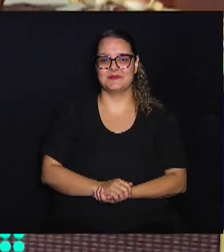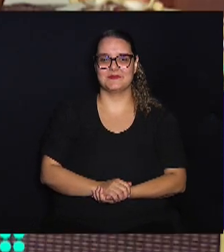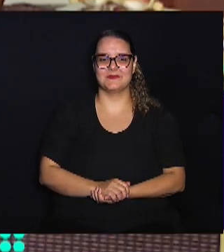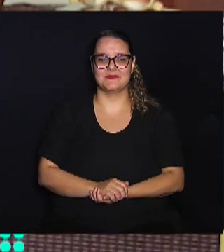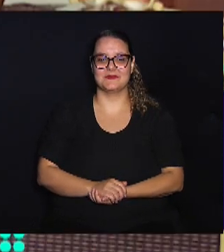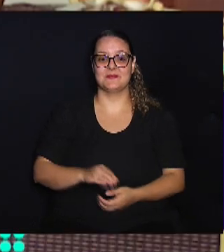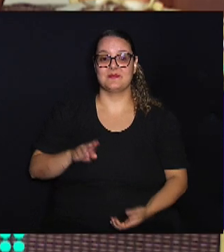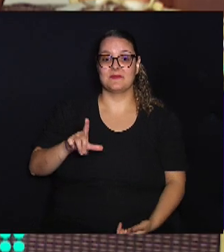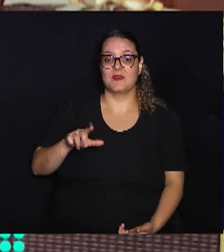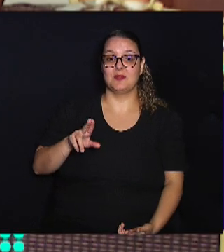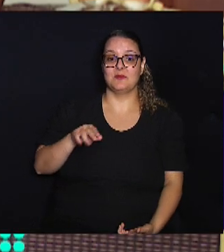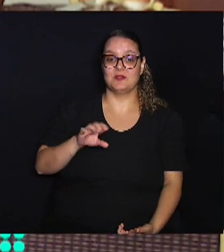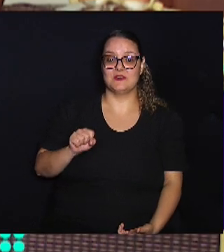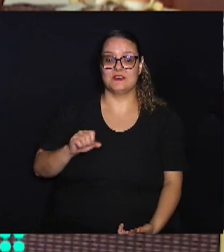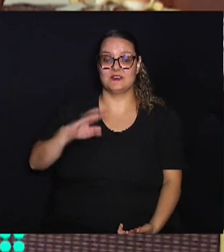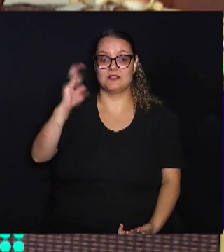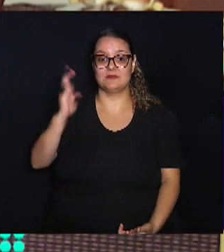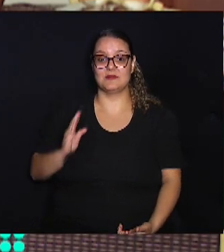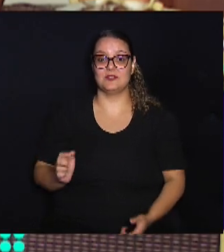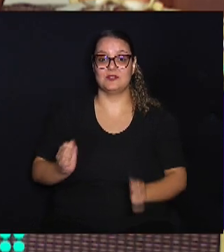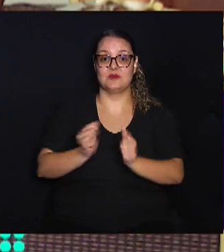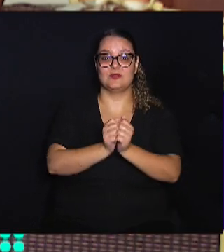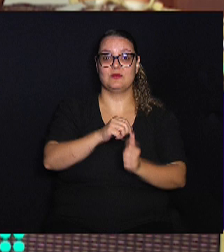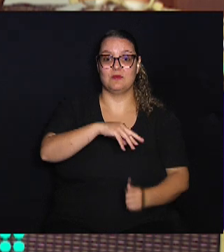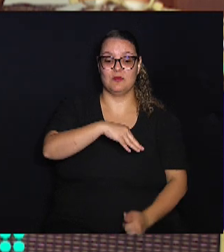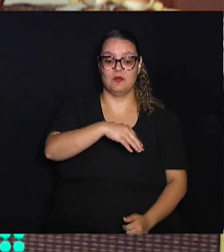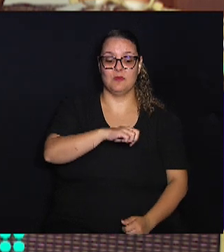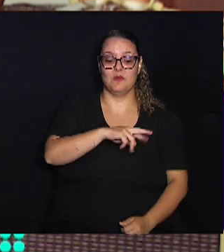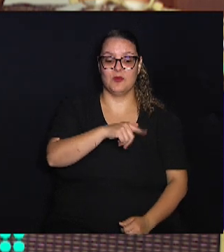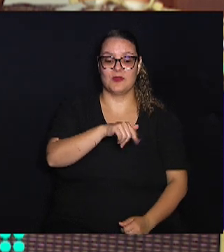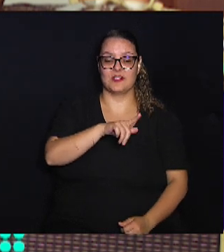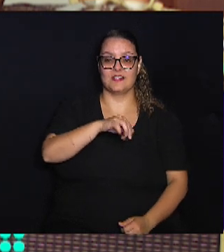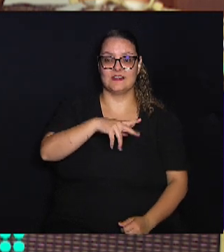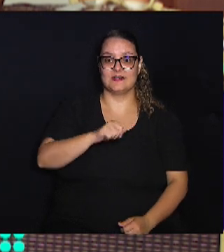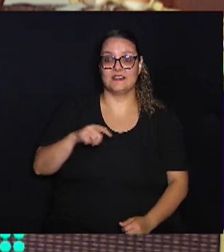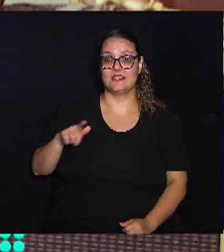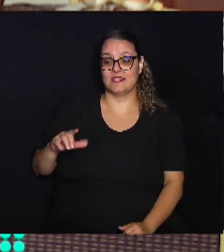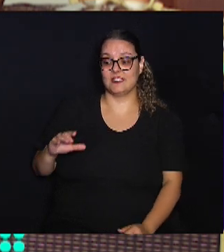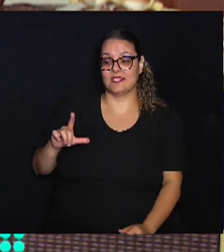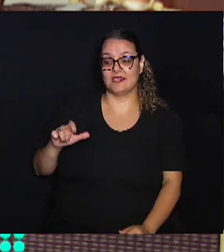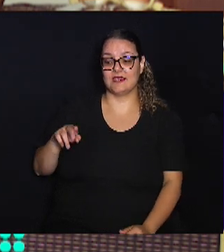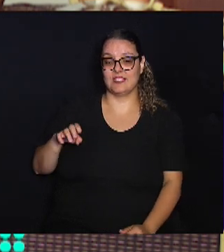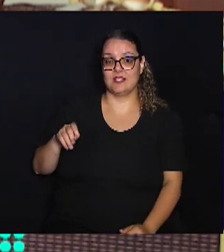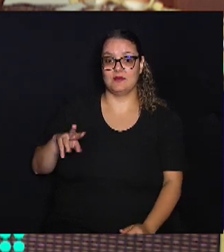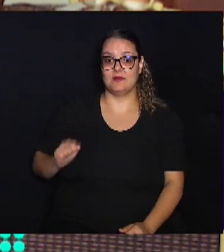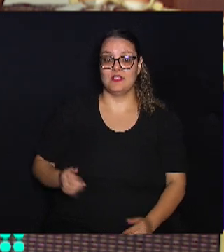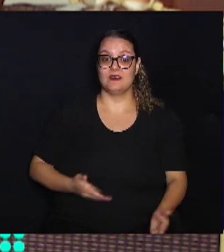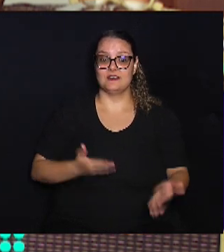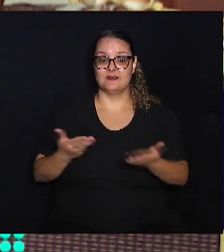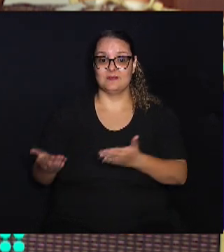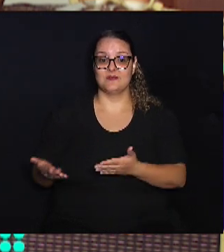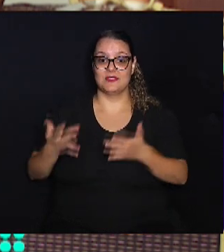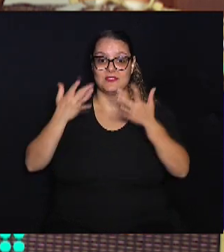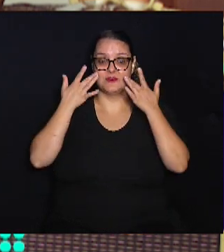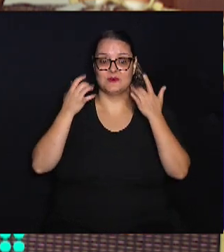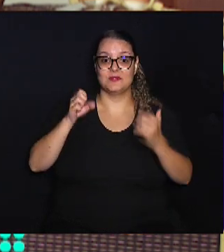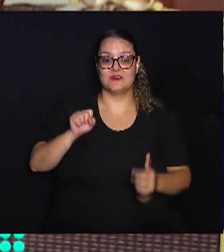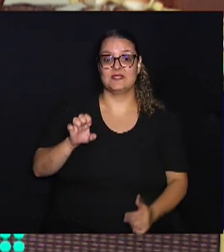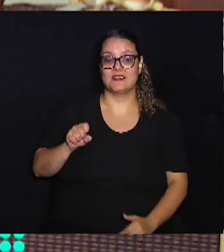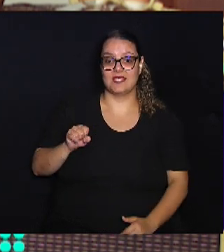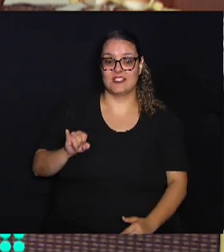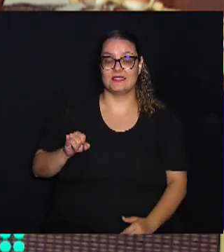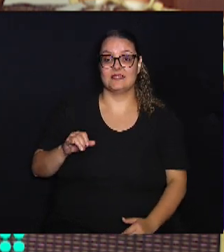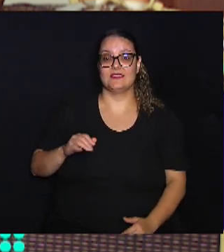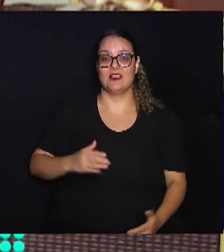Blues Brasil com Morgana Kerman e Kleber Chimu acontece no Teatro Césia Moreiras neste domingo às 7